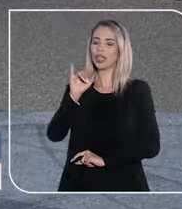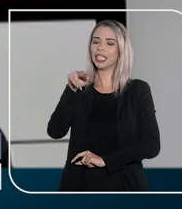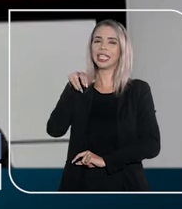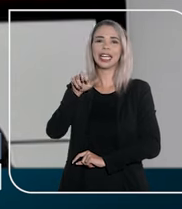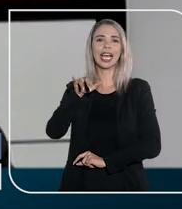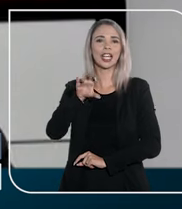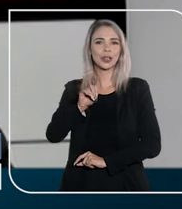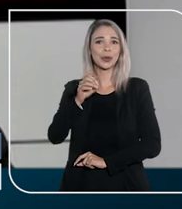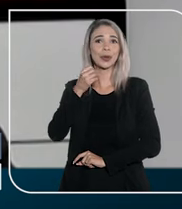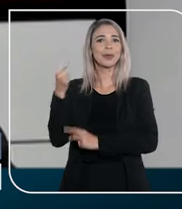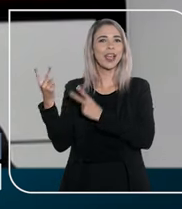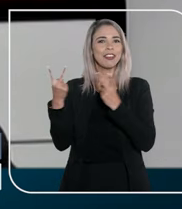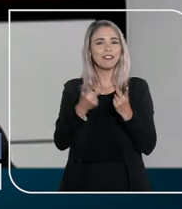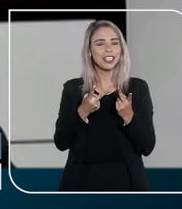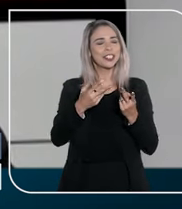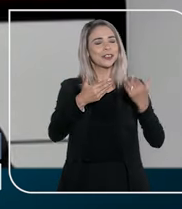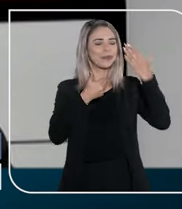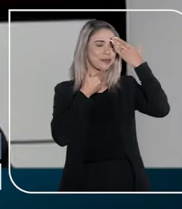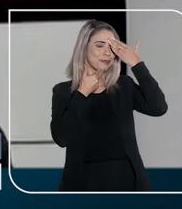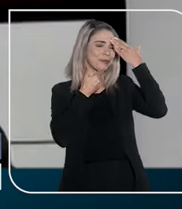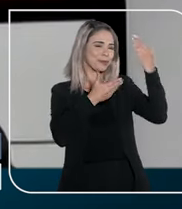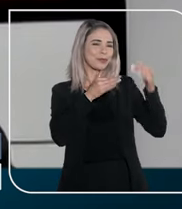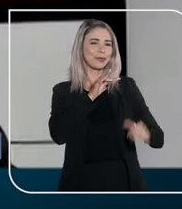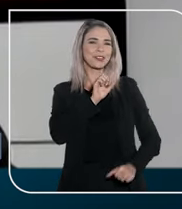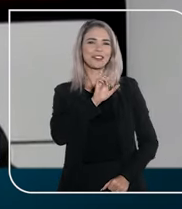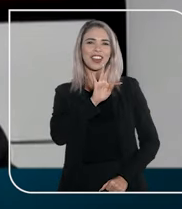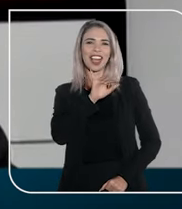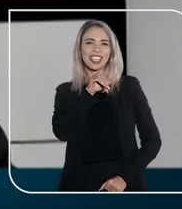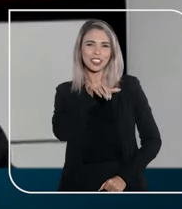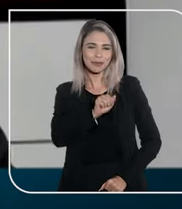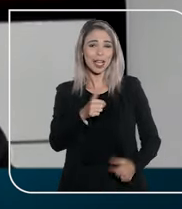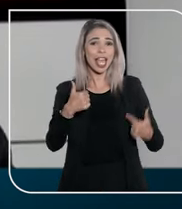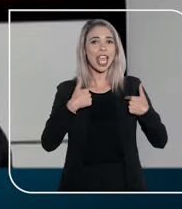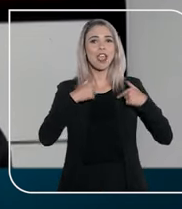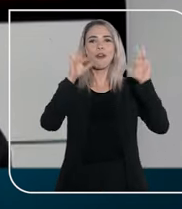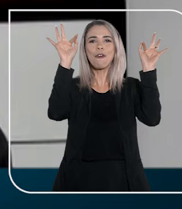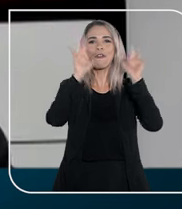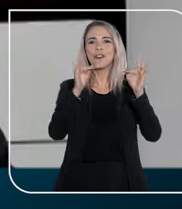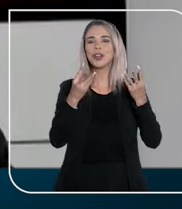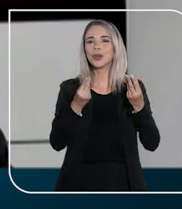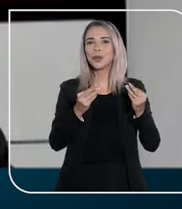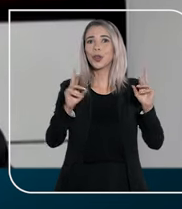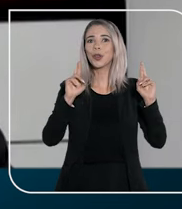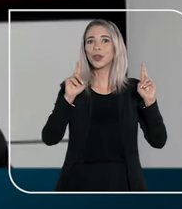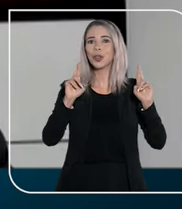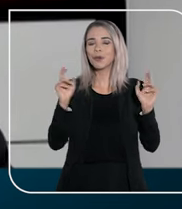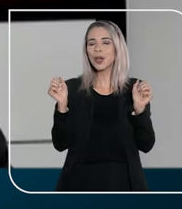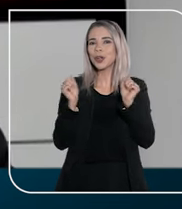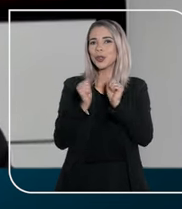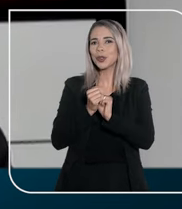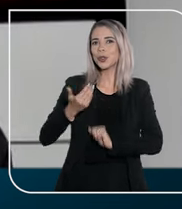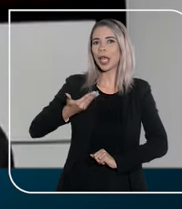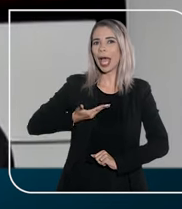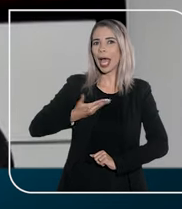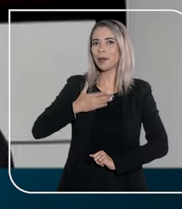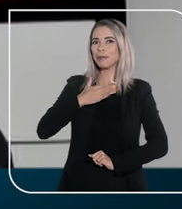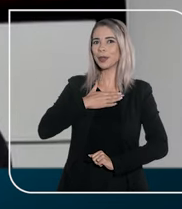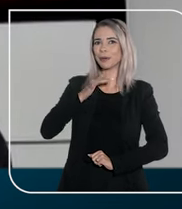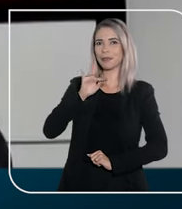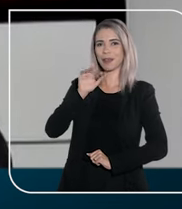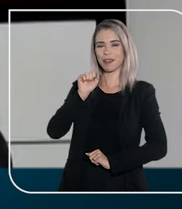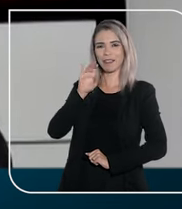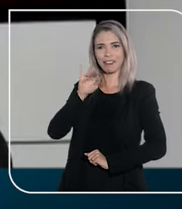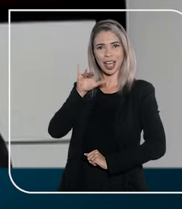também. Muito obrigado, Fátima. Eu estou muito feliz com essa oportunidade. Espero que junto do meu colega, doutor Fábio,